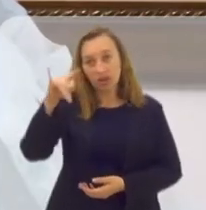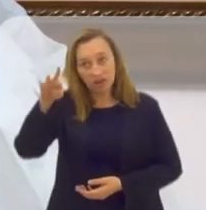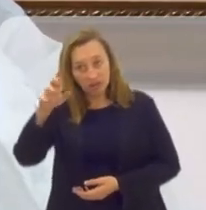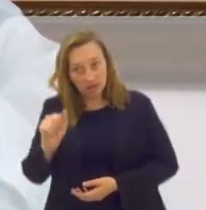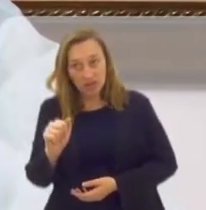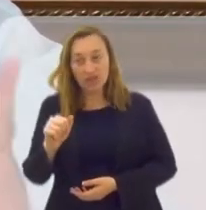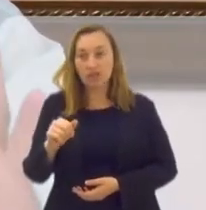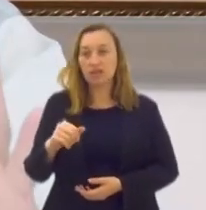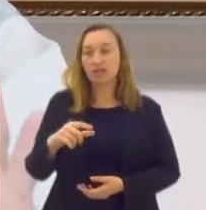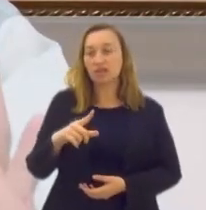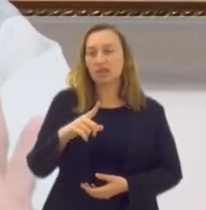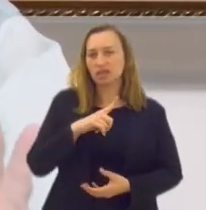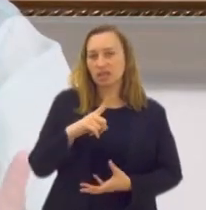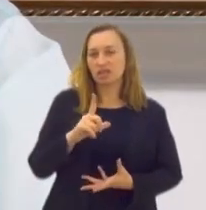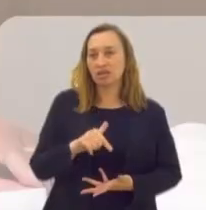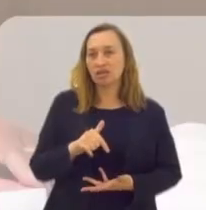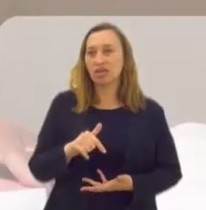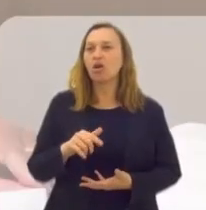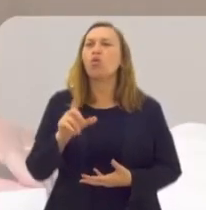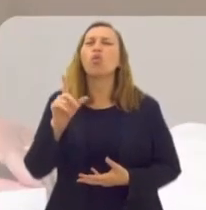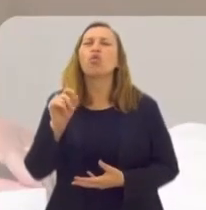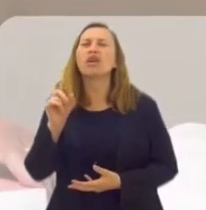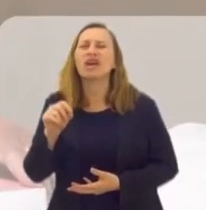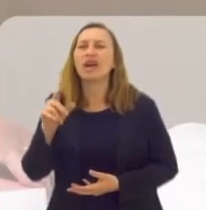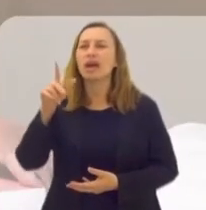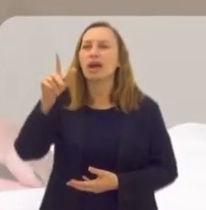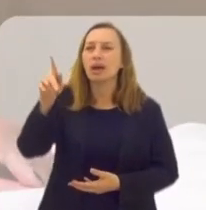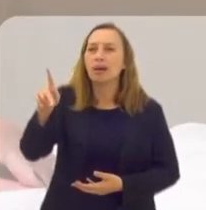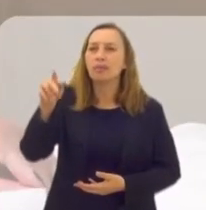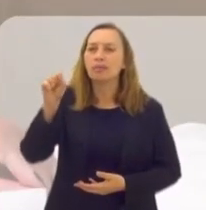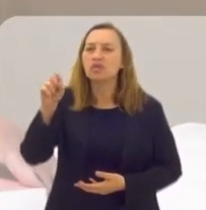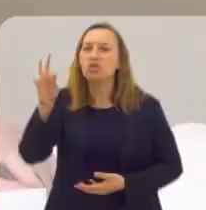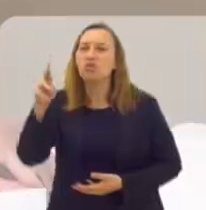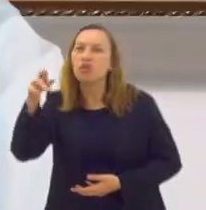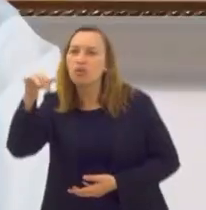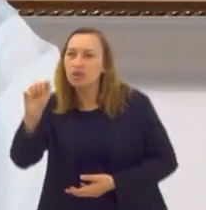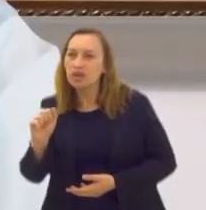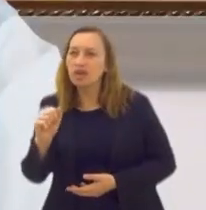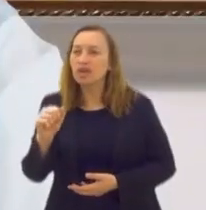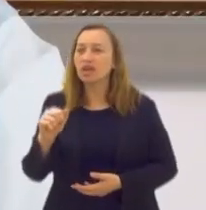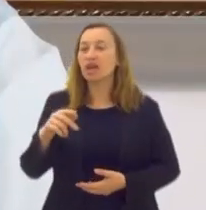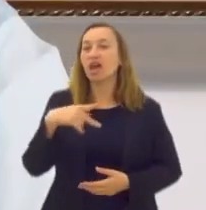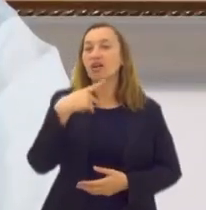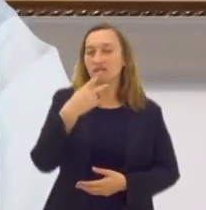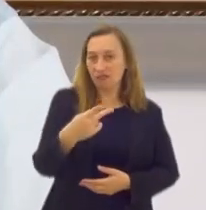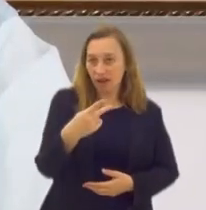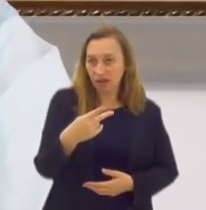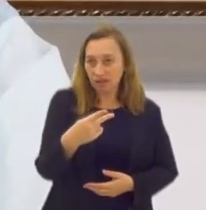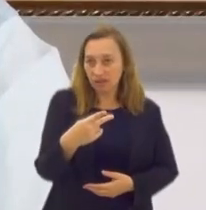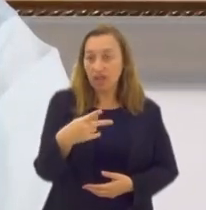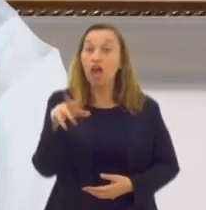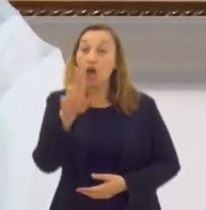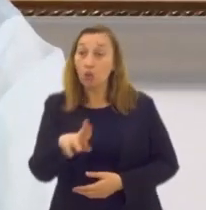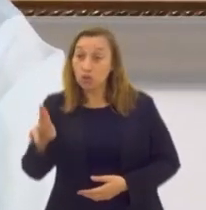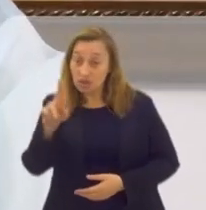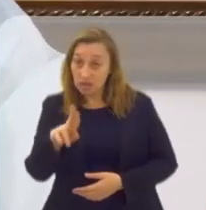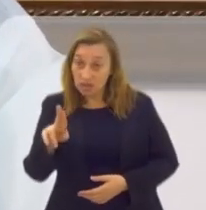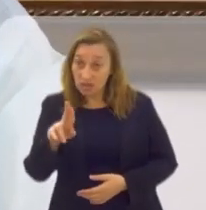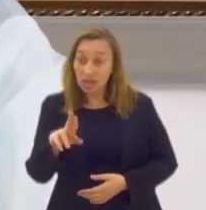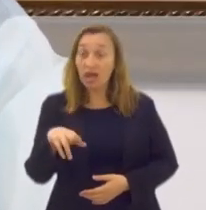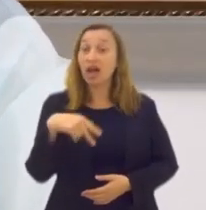e estão plenamente conscientes. O que é psicofonia? A psicofonia é a transmissão via oral.